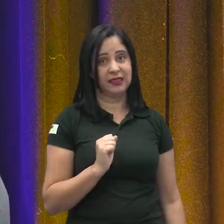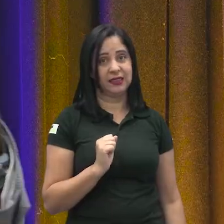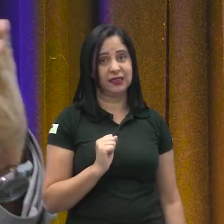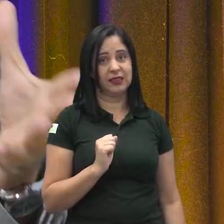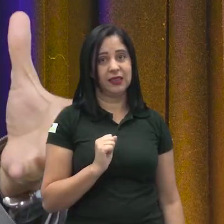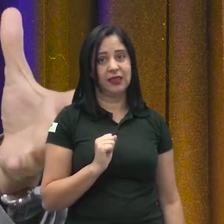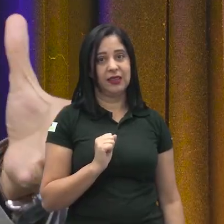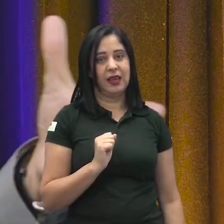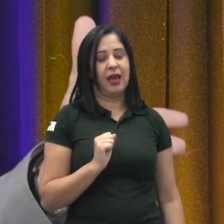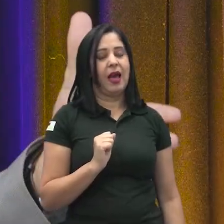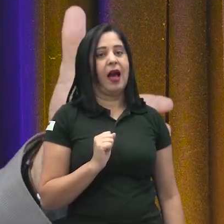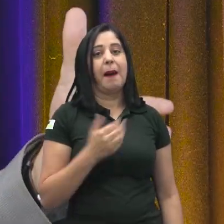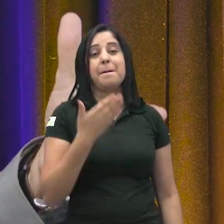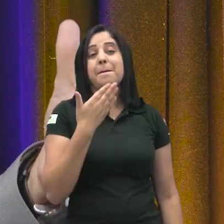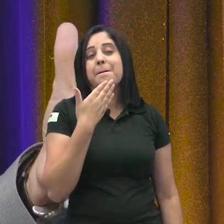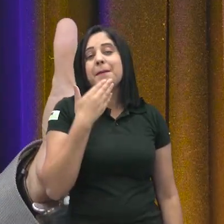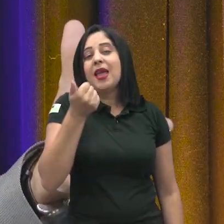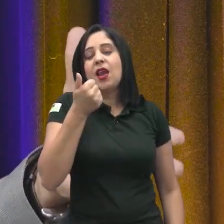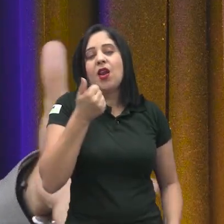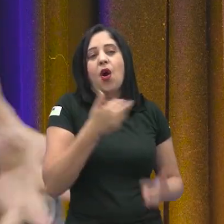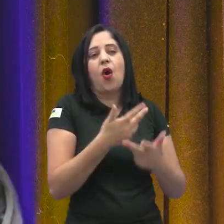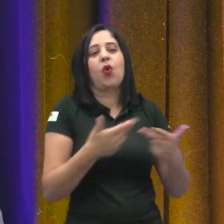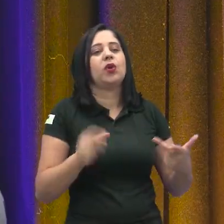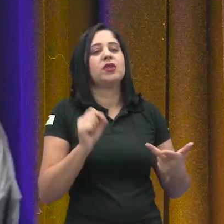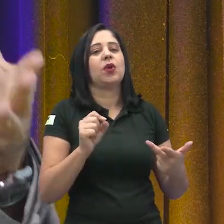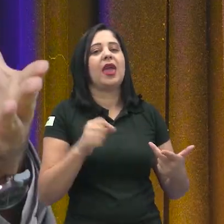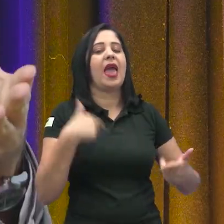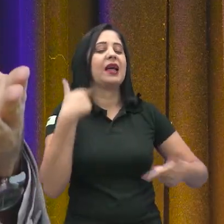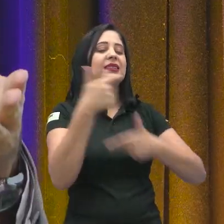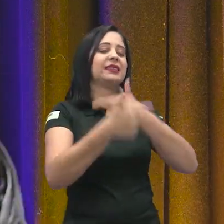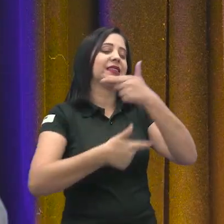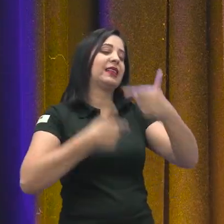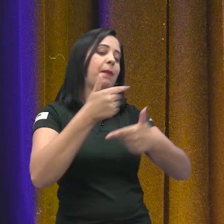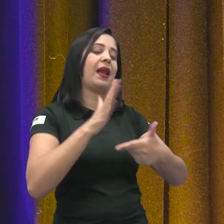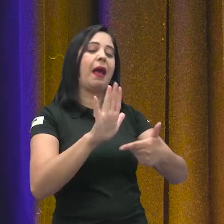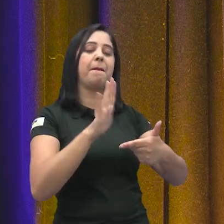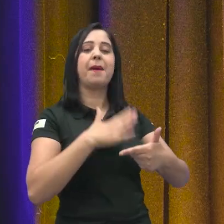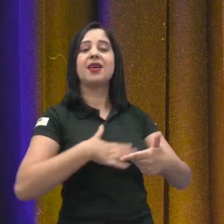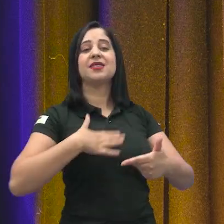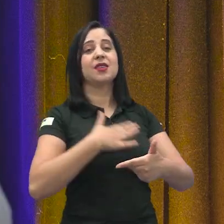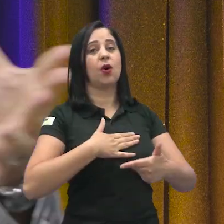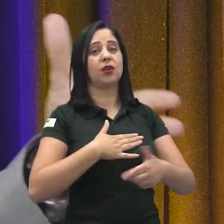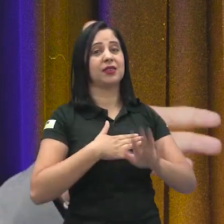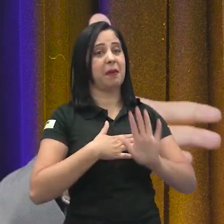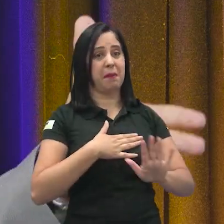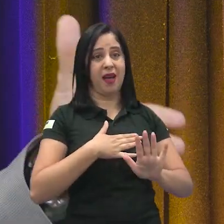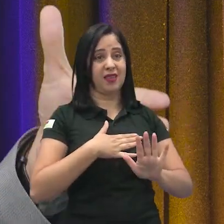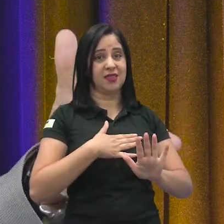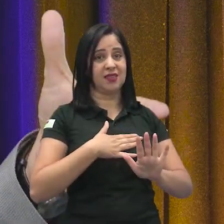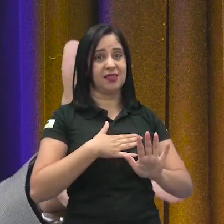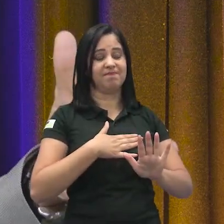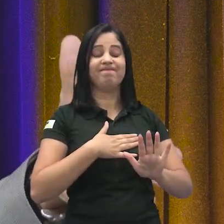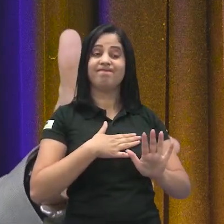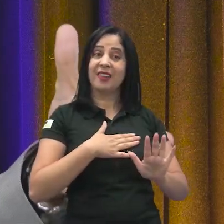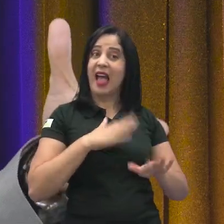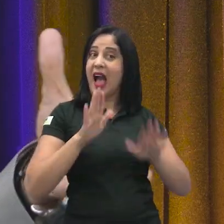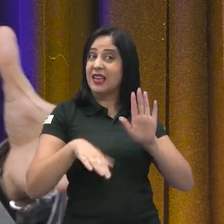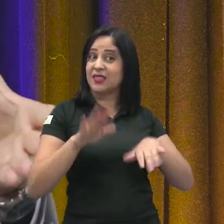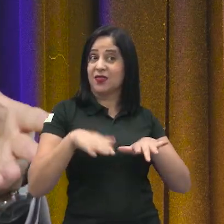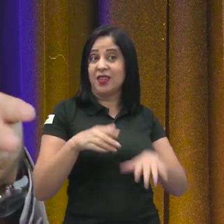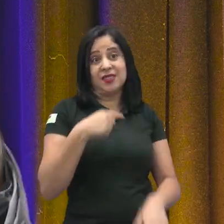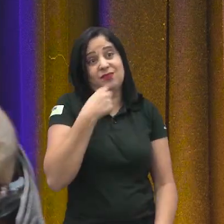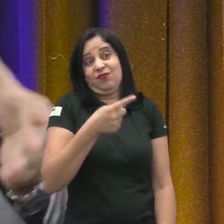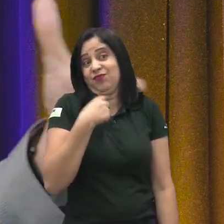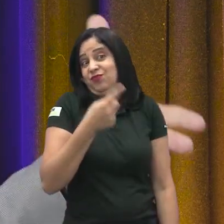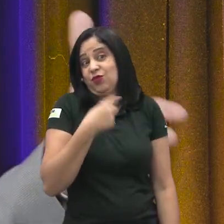o melhor dos mundos é você trabalhar com algo que você gosta, é um sonho. Mas a gente sabe que isso não cabe para a vida de todo mundo. Sim. Né?